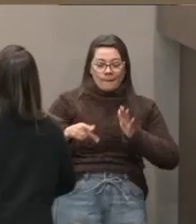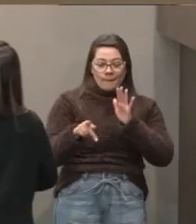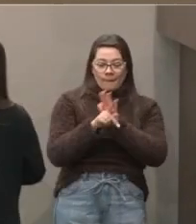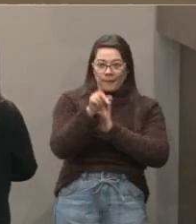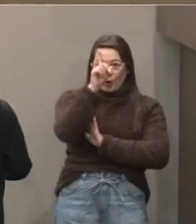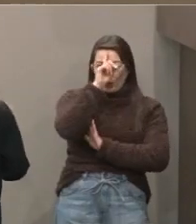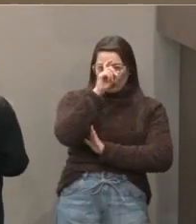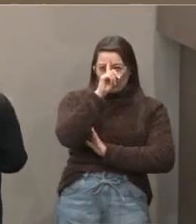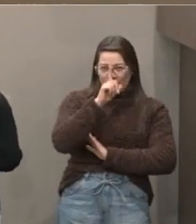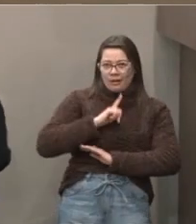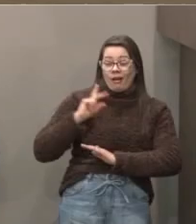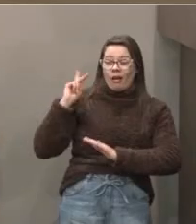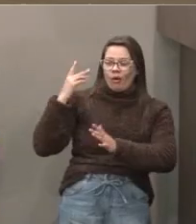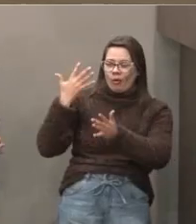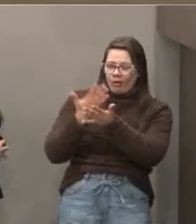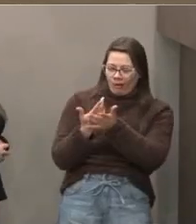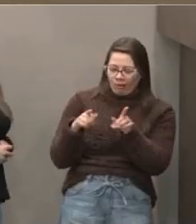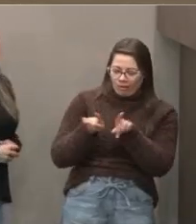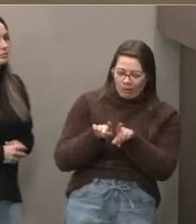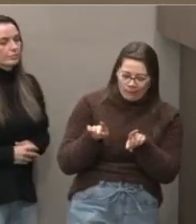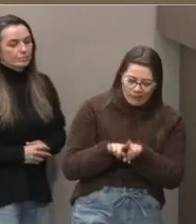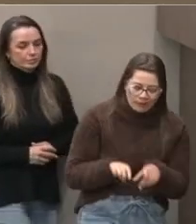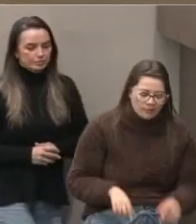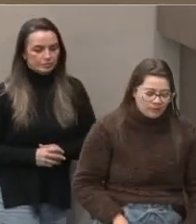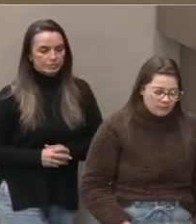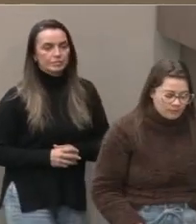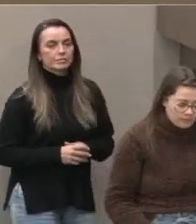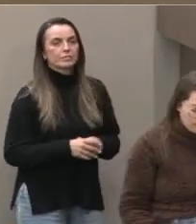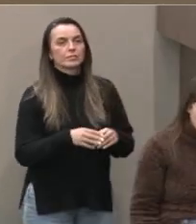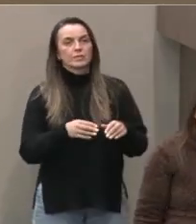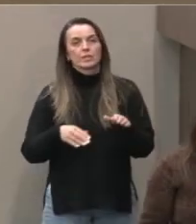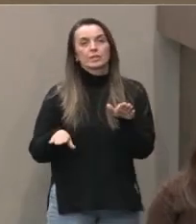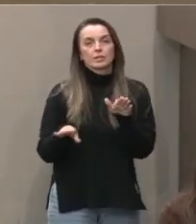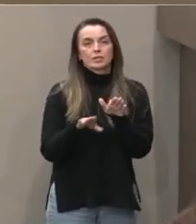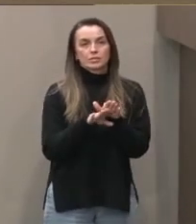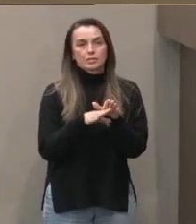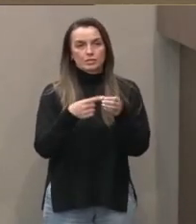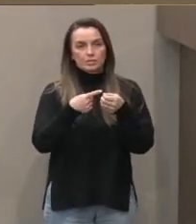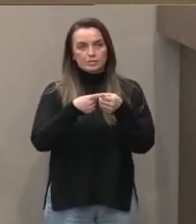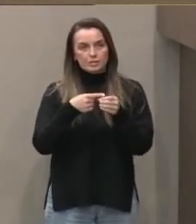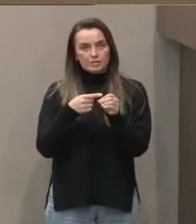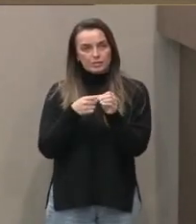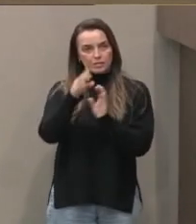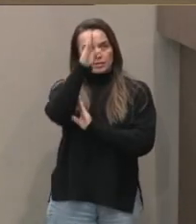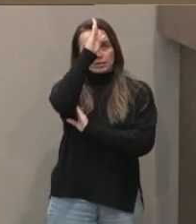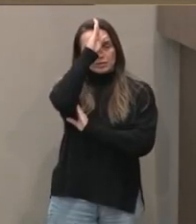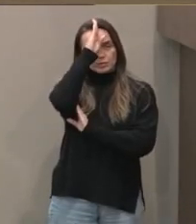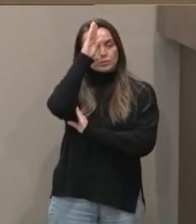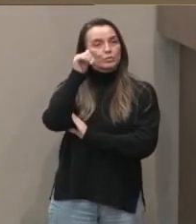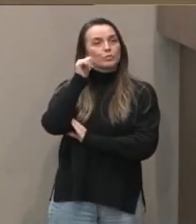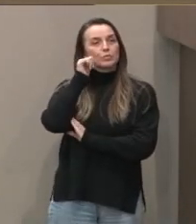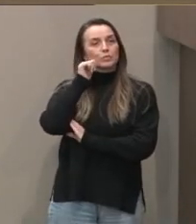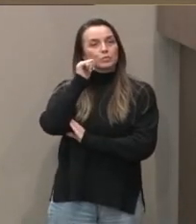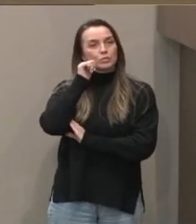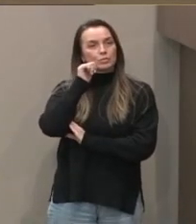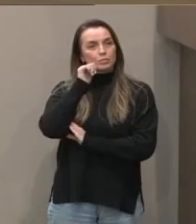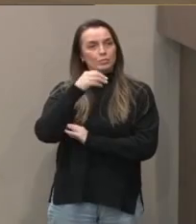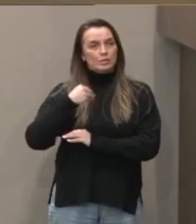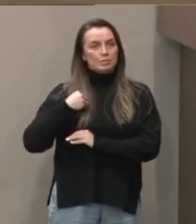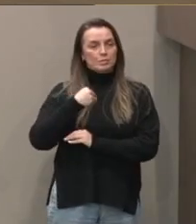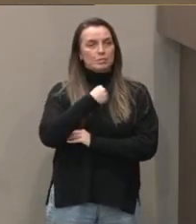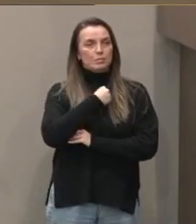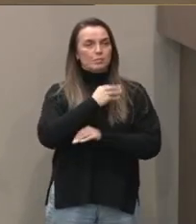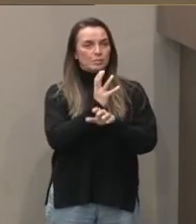uma história também. Quando cheguei nessa cidade, sendo sobrinha de um ortopedista